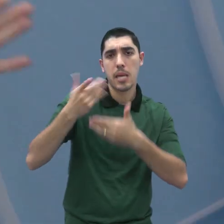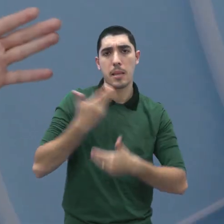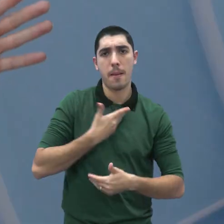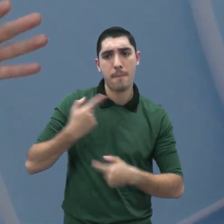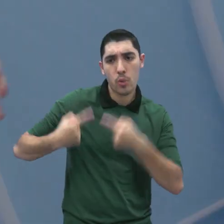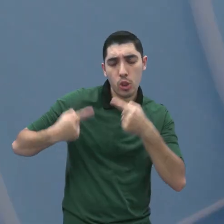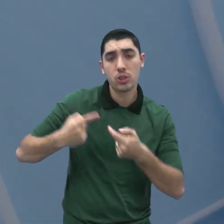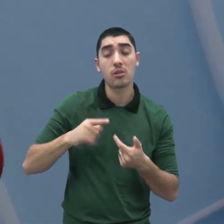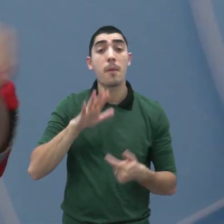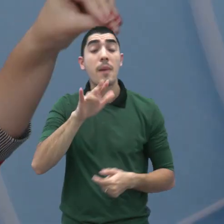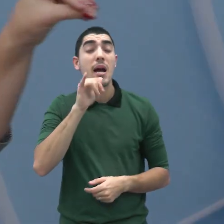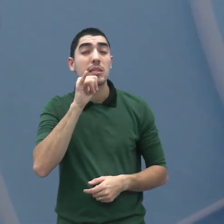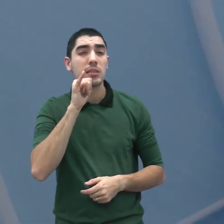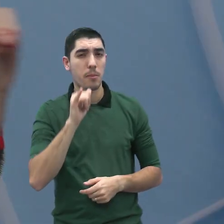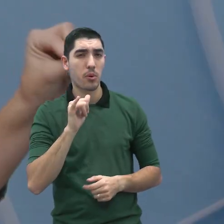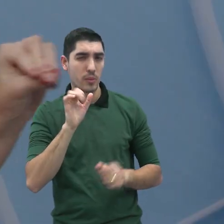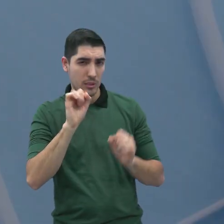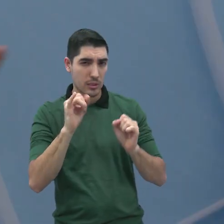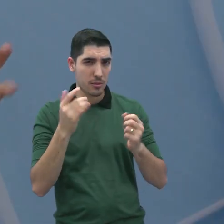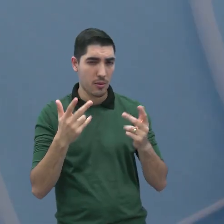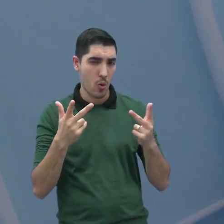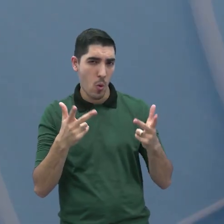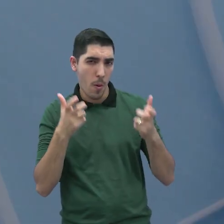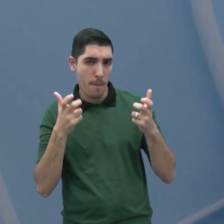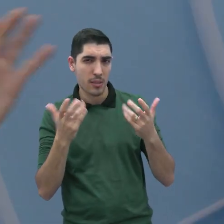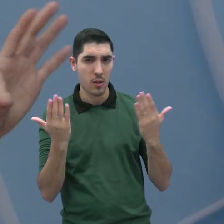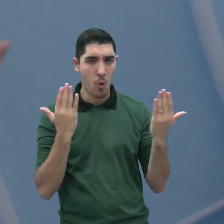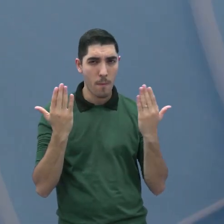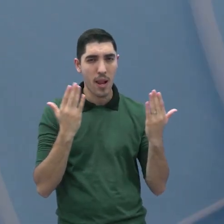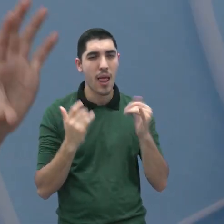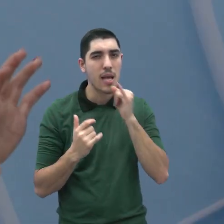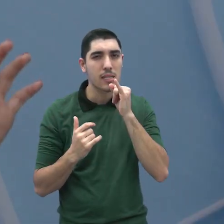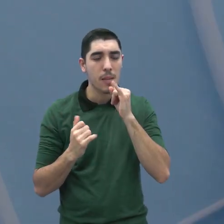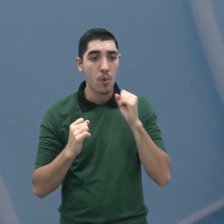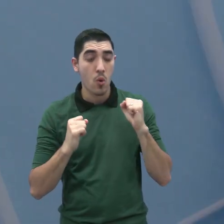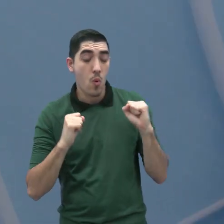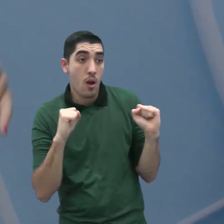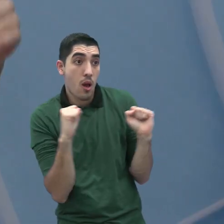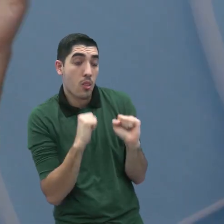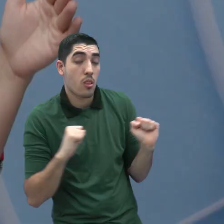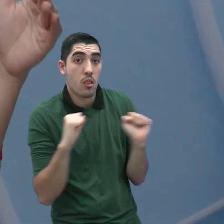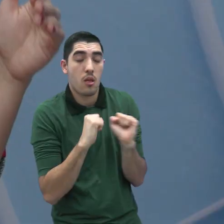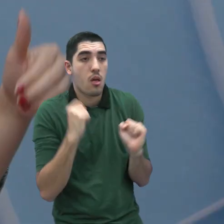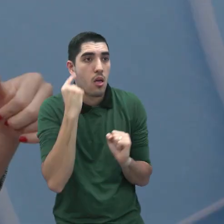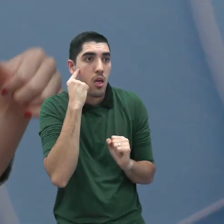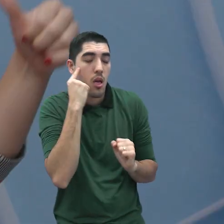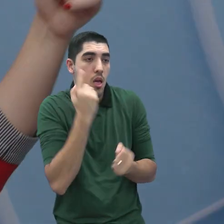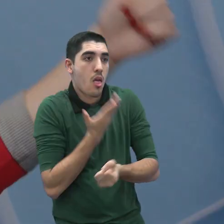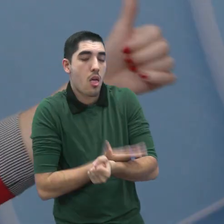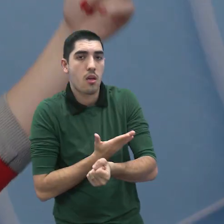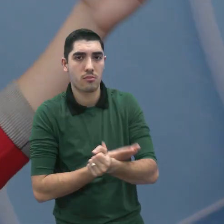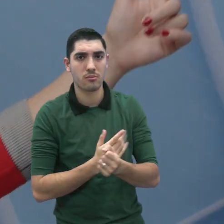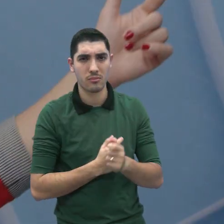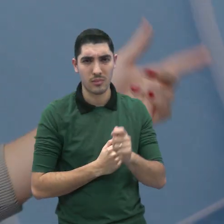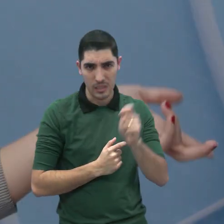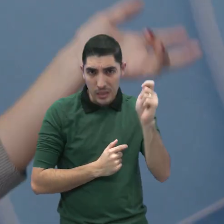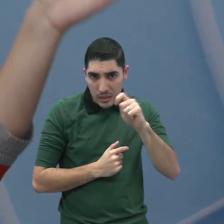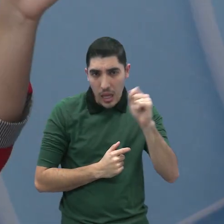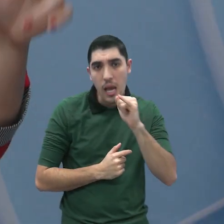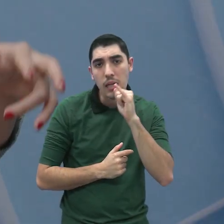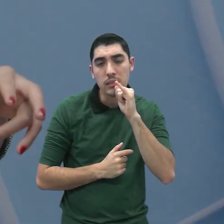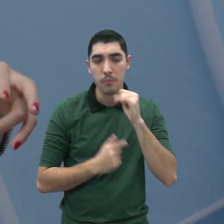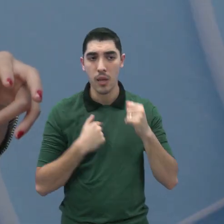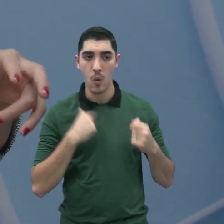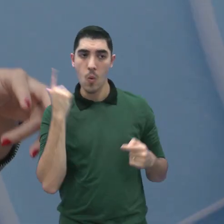seriam termos distintos, assim, que fogem um do outro? É possível você ter ética, moral,